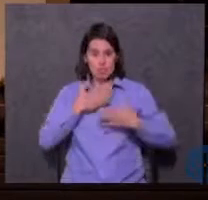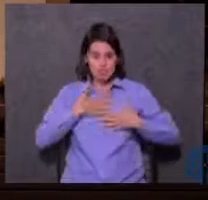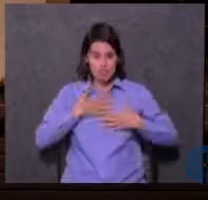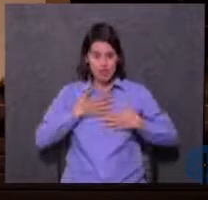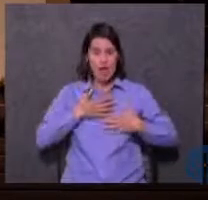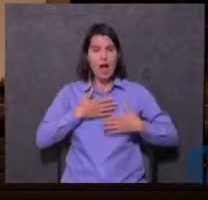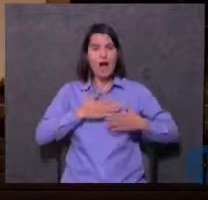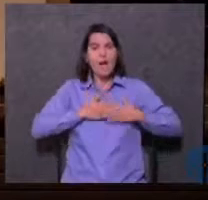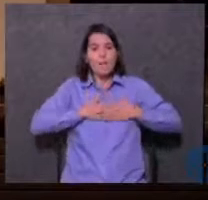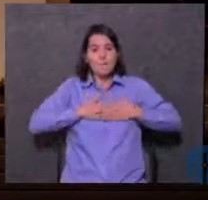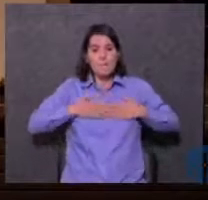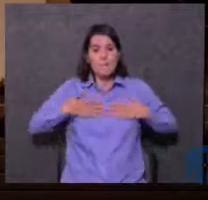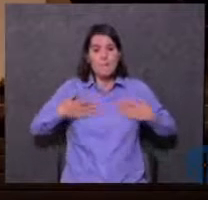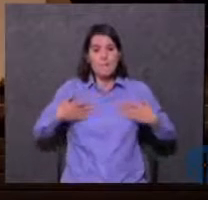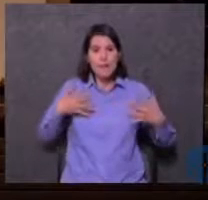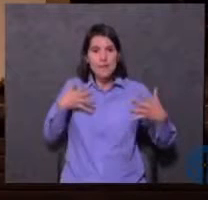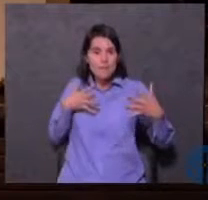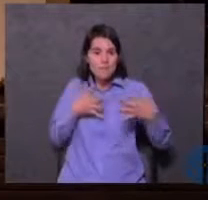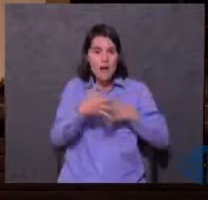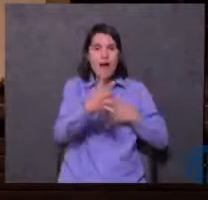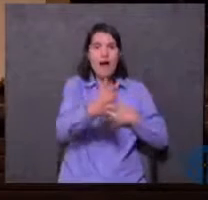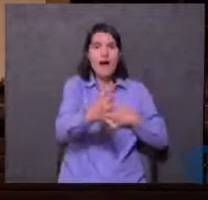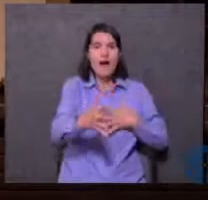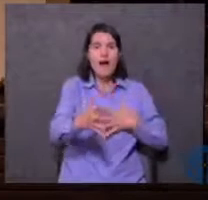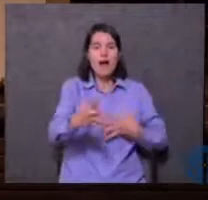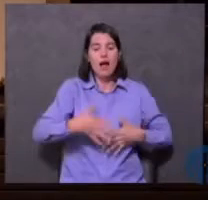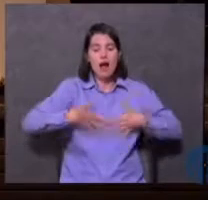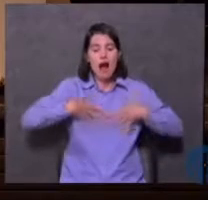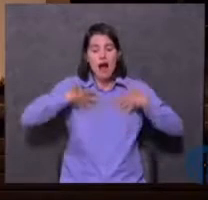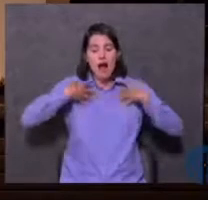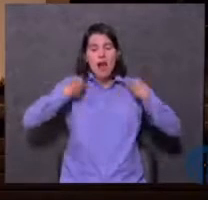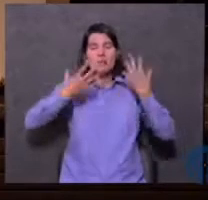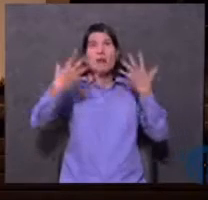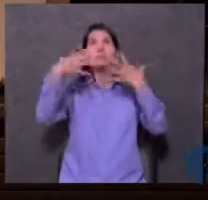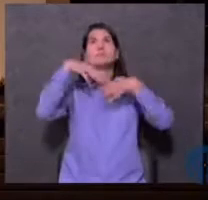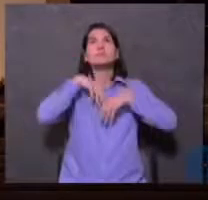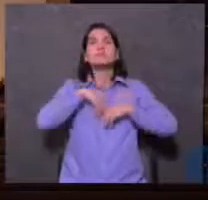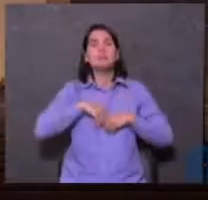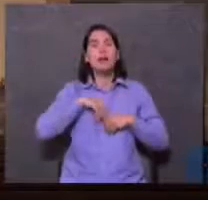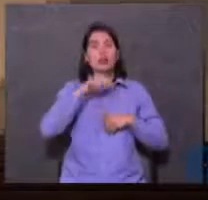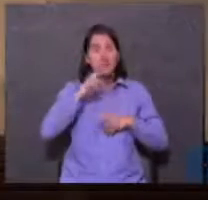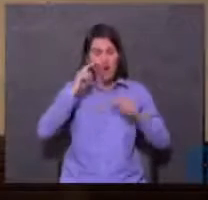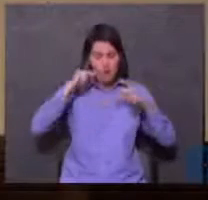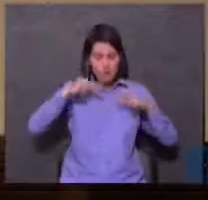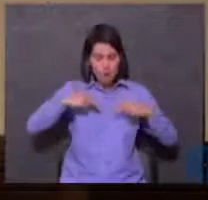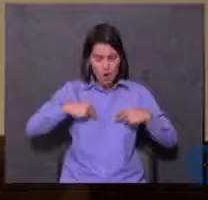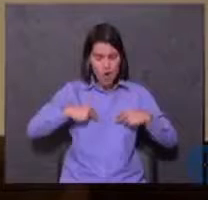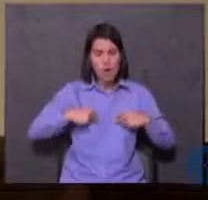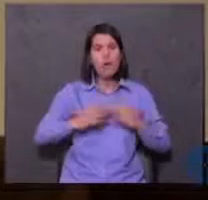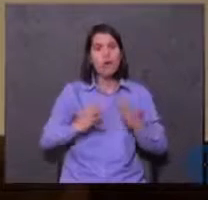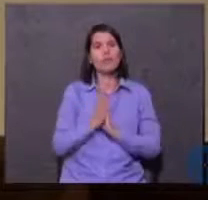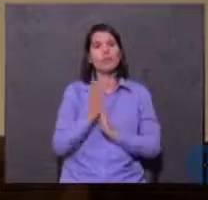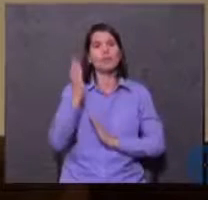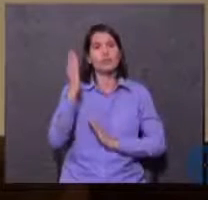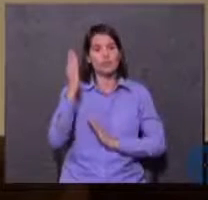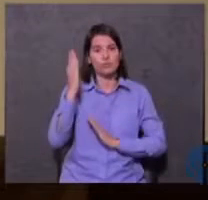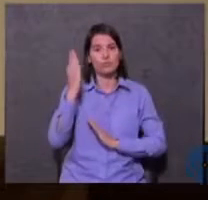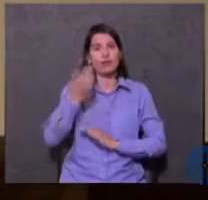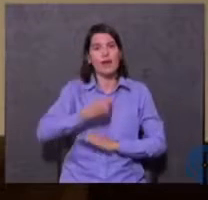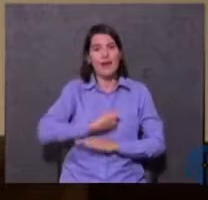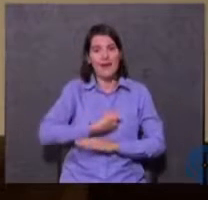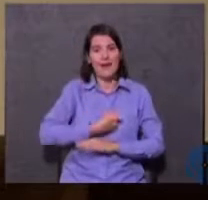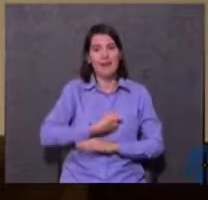no máis íntimo da alma, facéndonos ver a nós mesmos en Deus, que esa